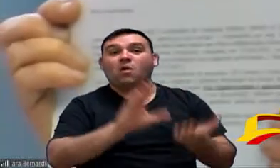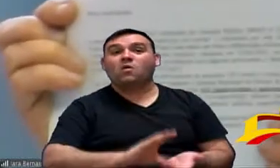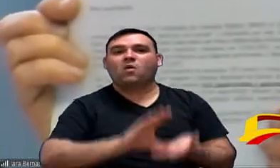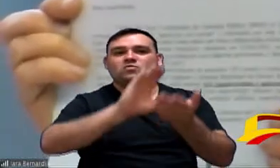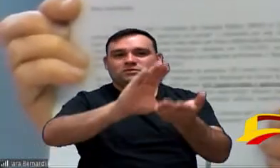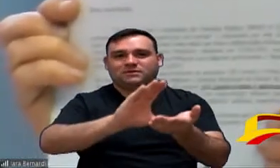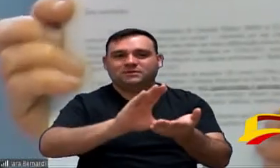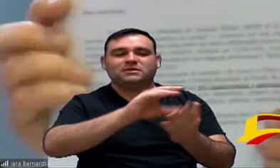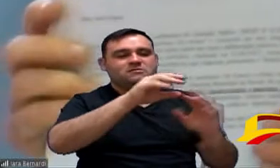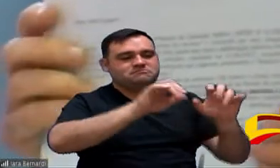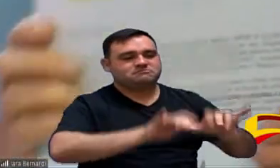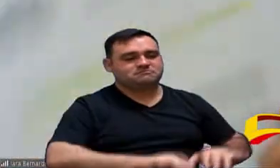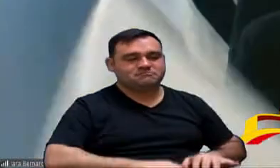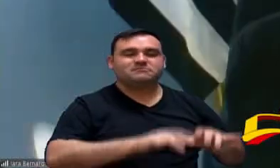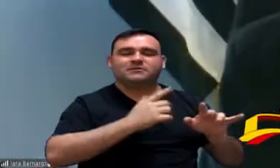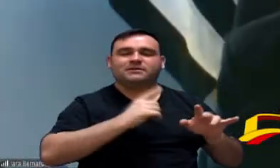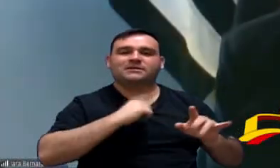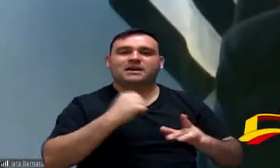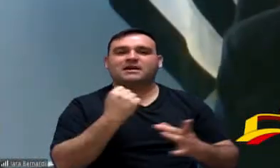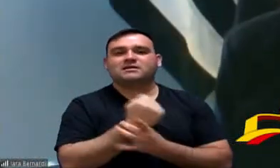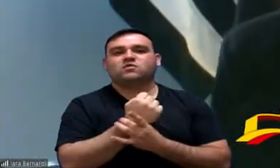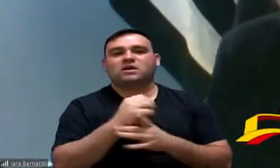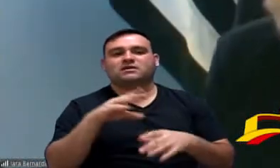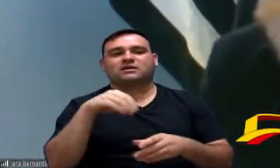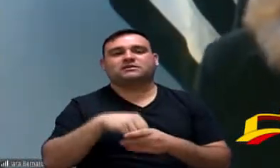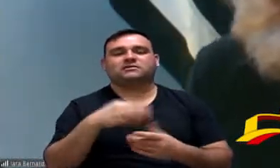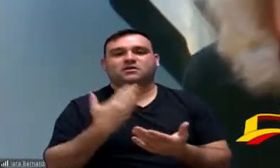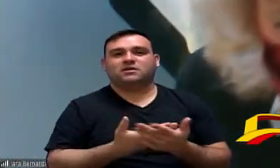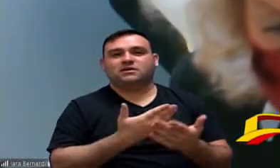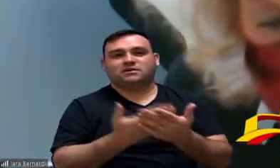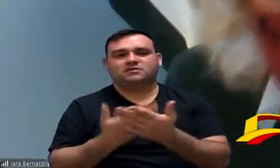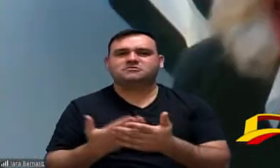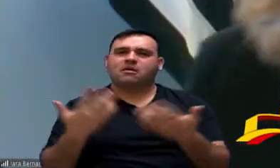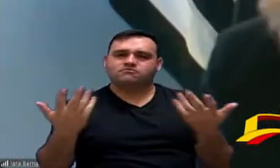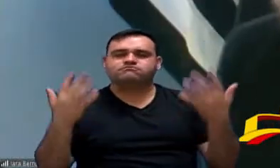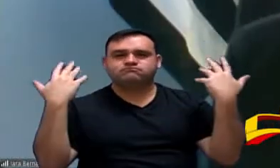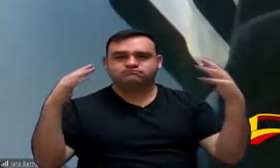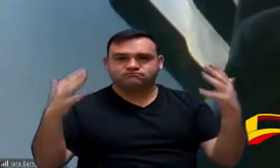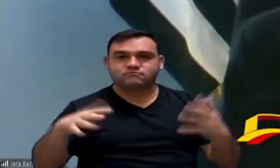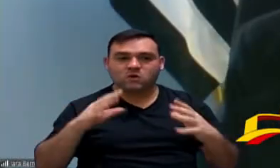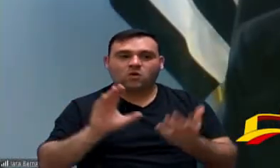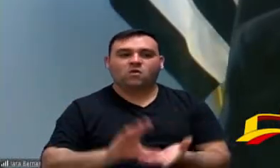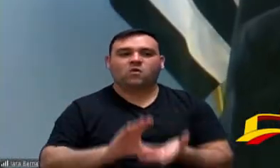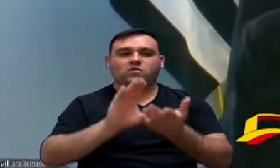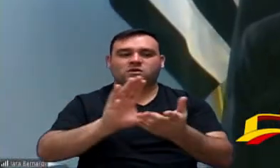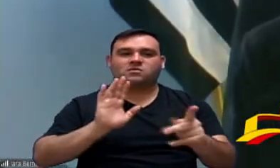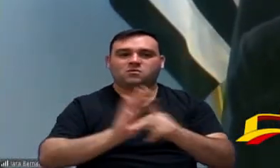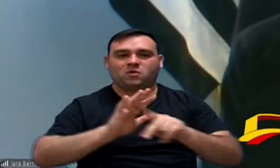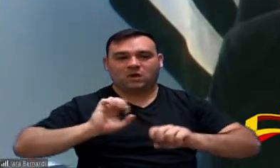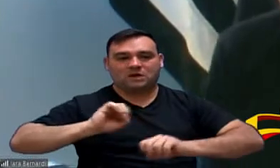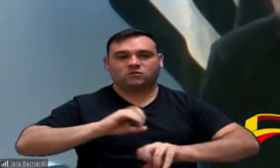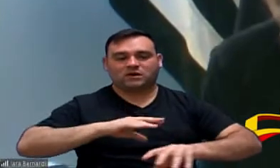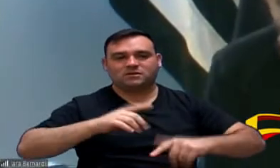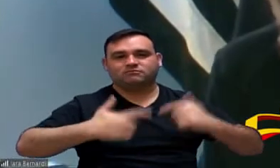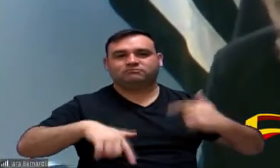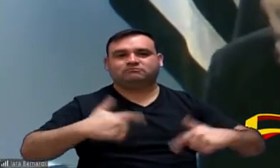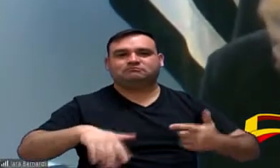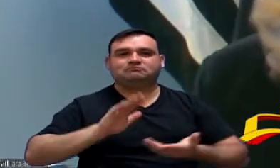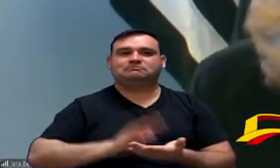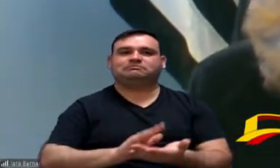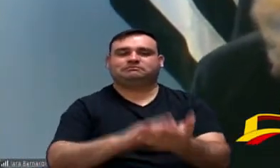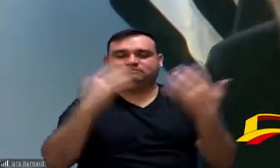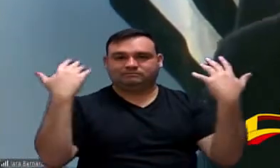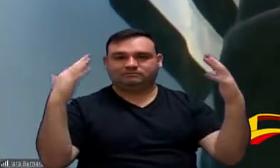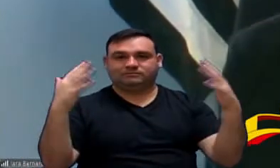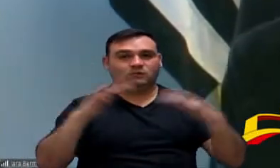sobre segurança nas escolas. Minhas congratulações ao Conselho Municipal de Educação por esse trabalho. É isso,